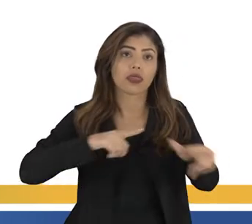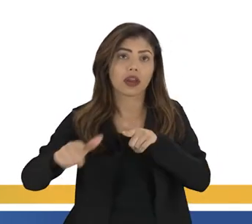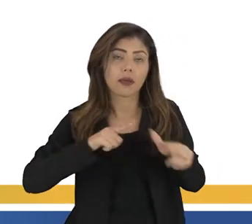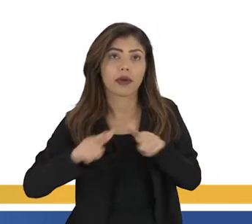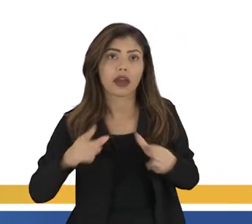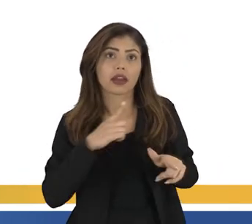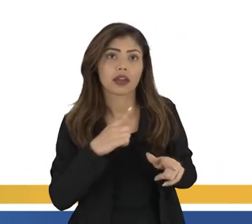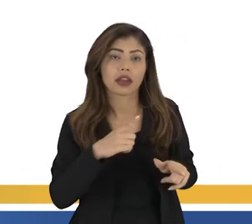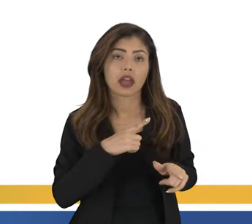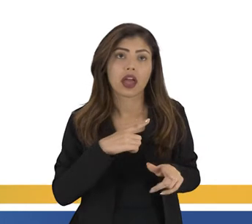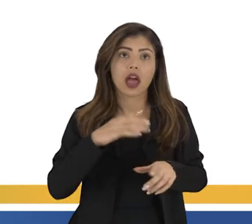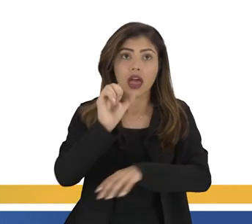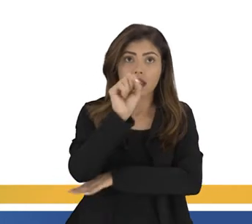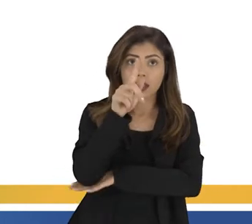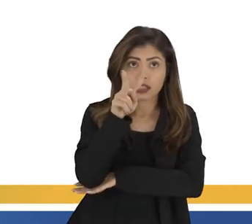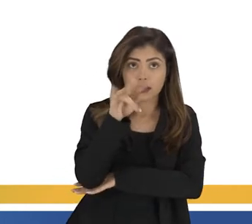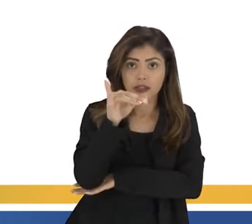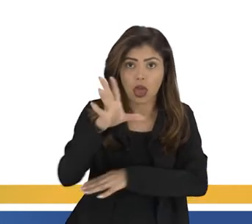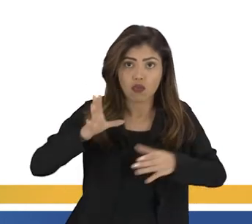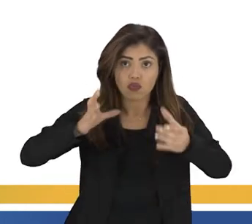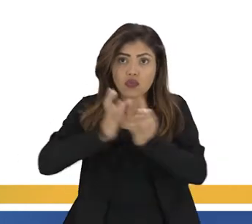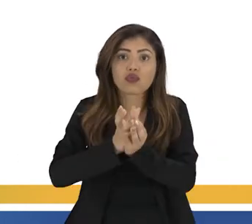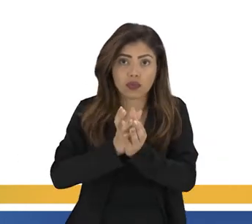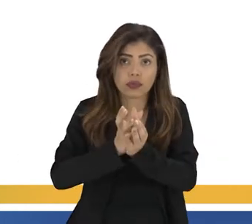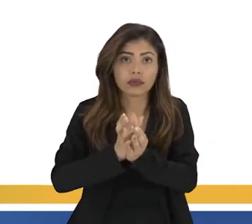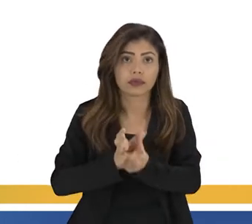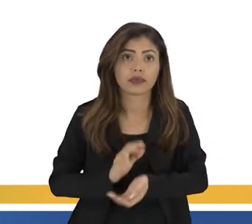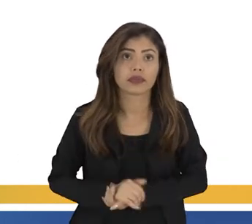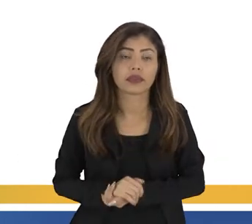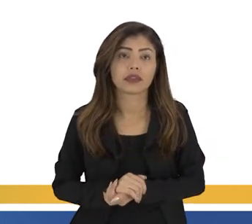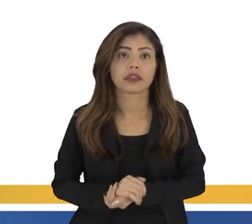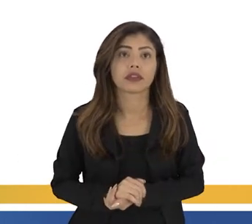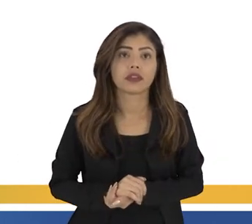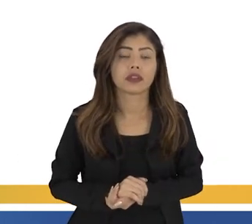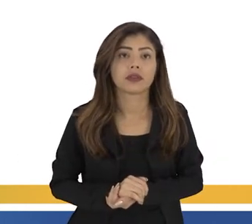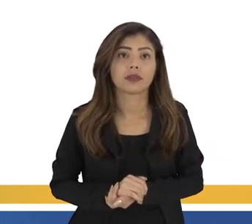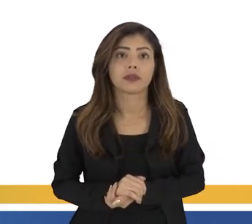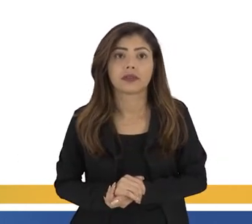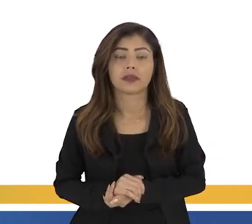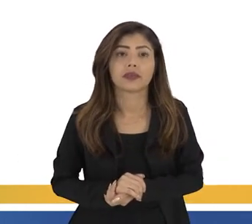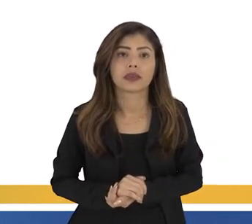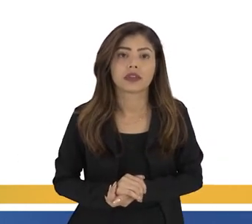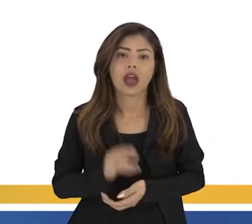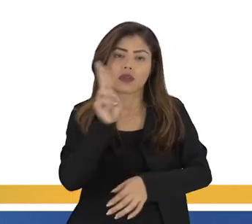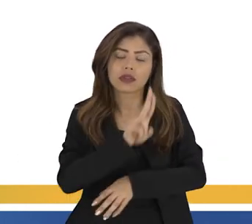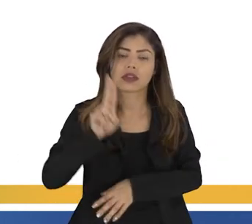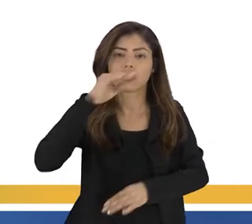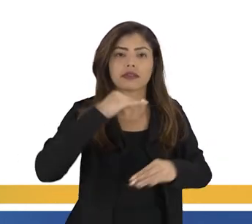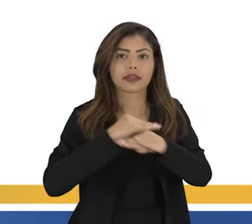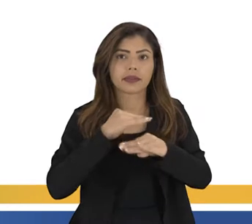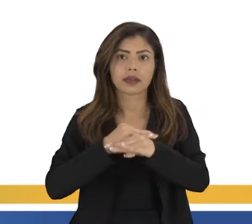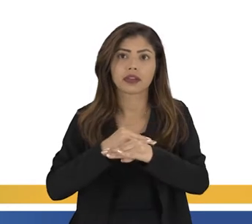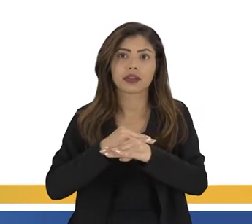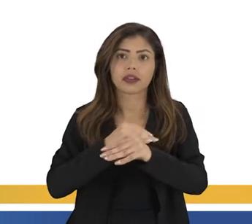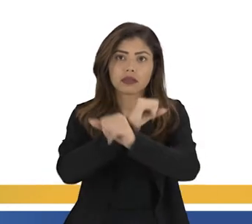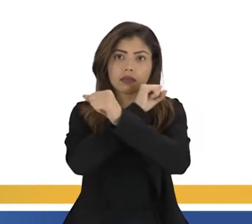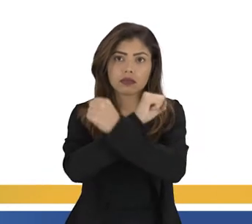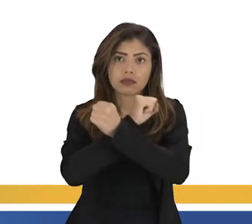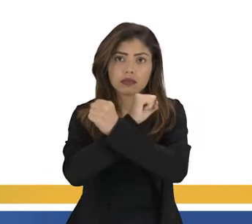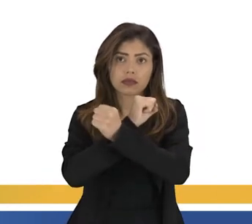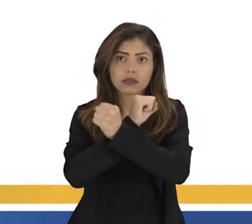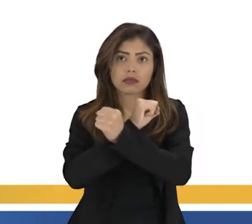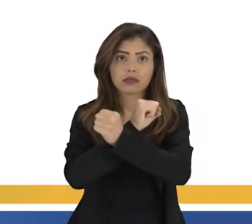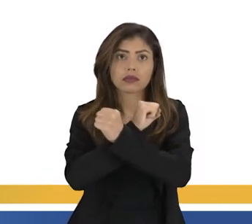trabalho o que existia era a servidão coletiva o e utilizando aí também